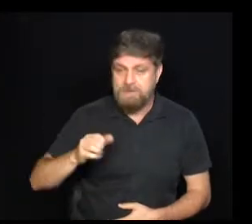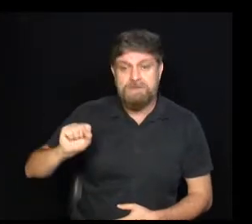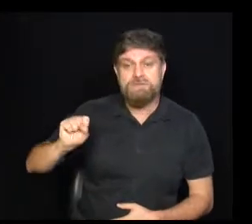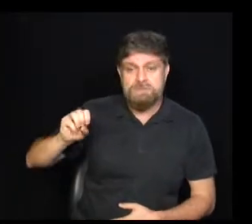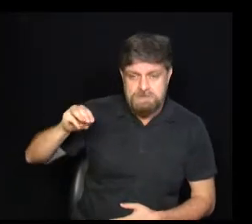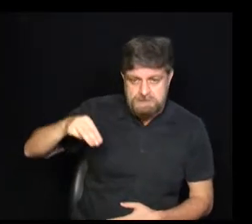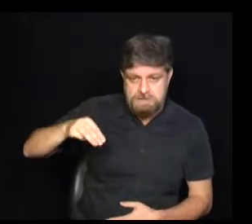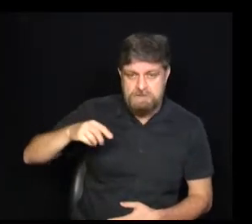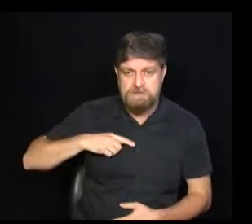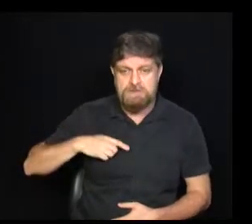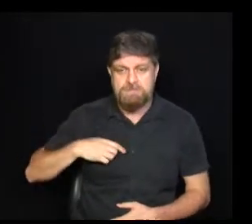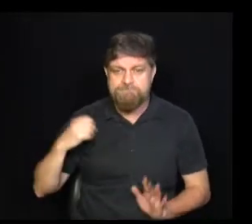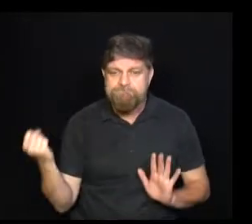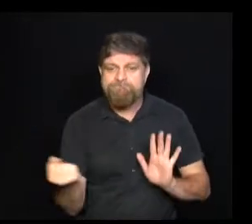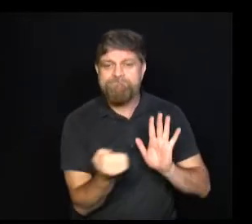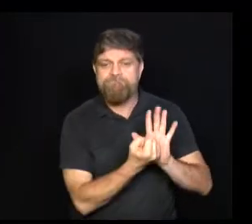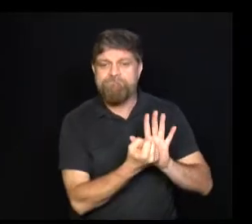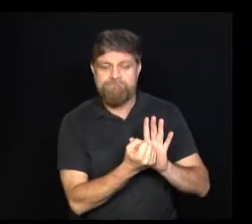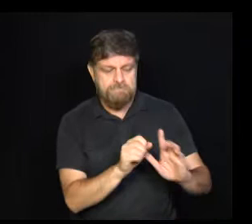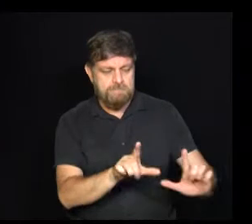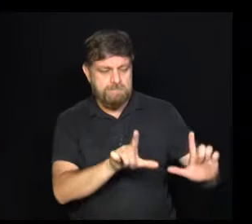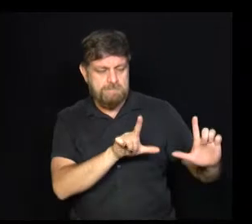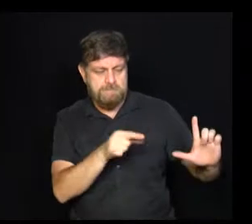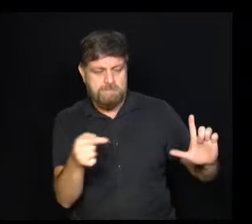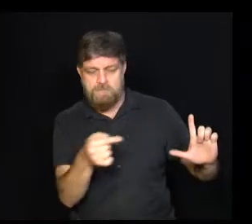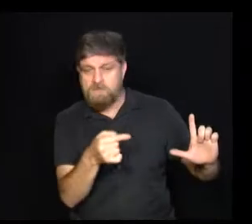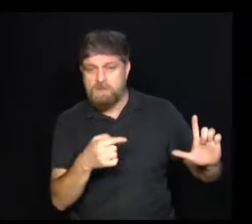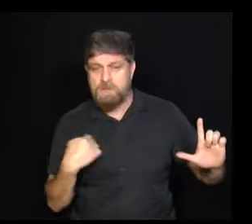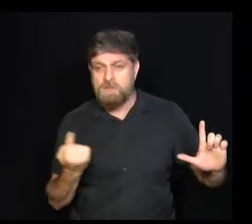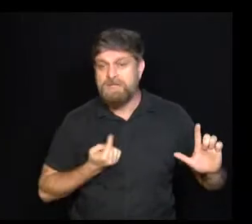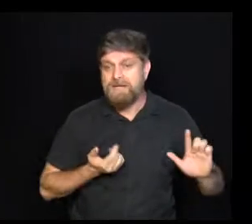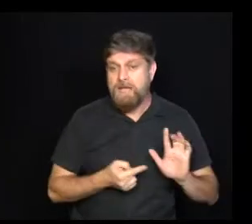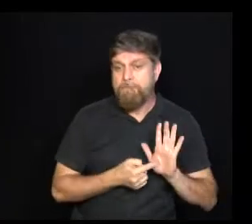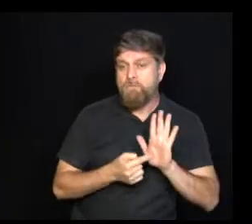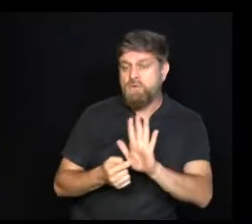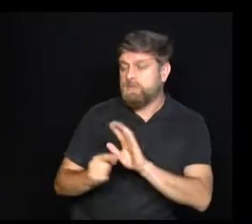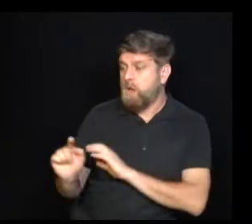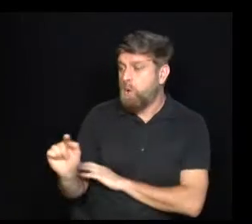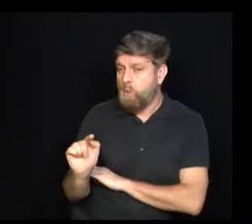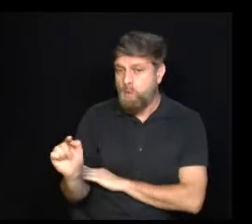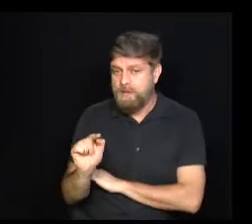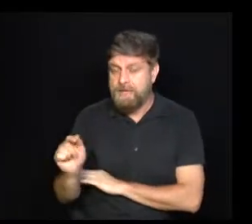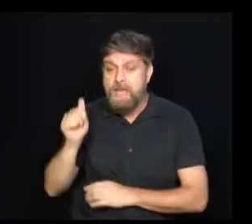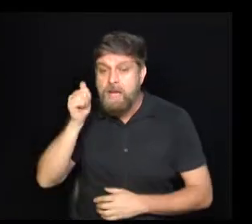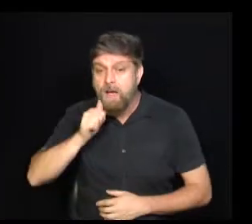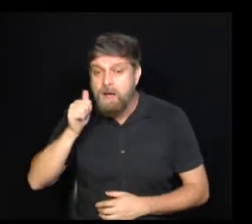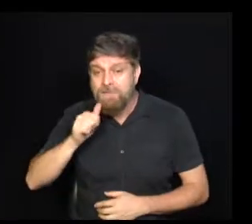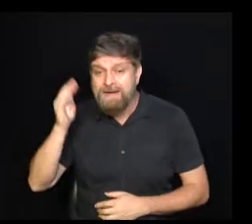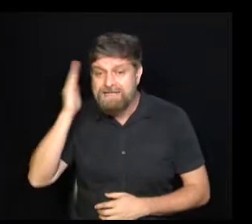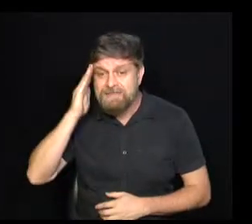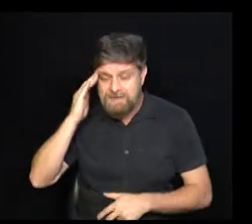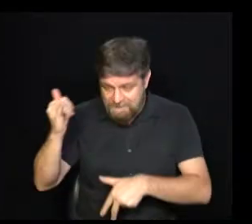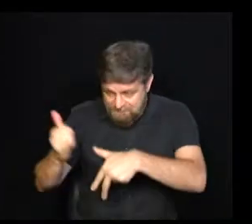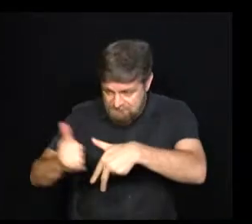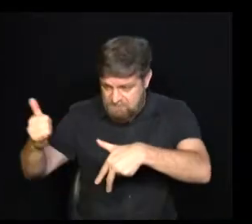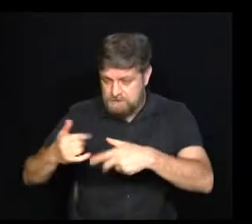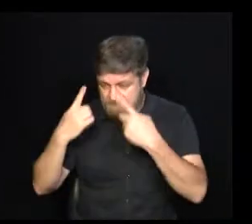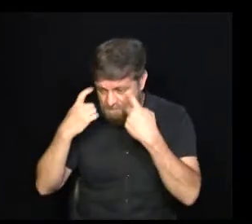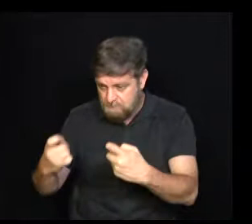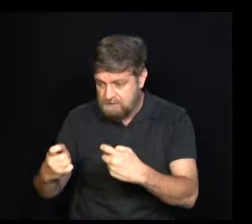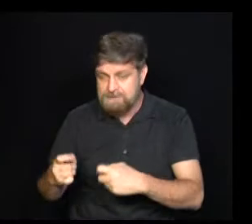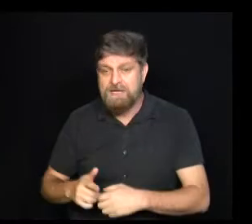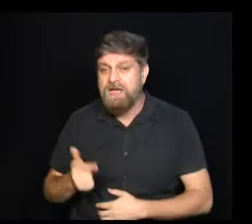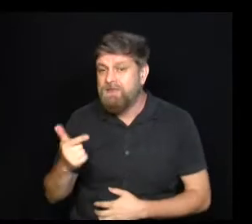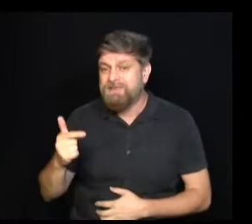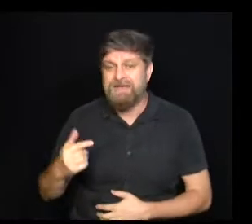e simbolicamente a gente pretende mostrar com isso, mostrar às mulheres em situação de violência, que ela não terá na